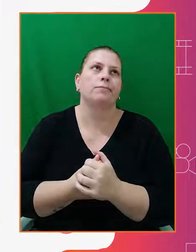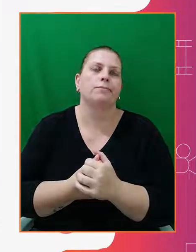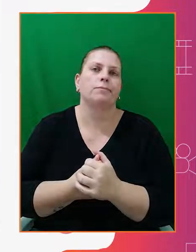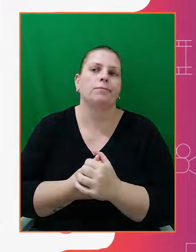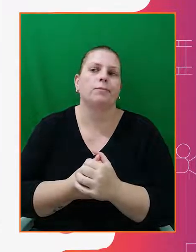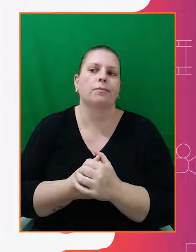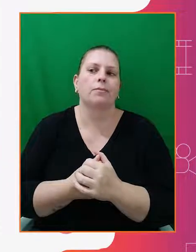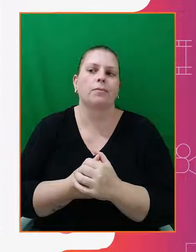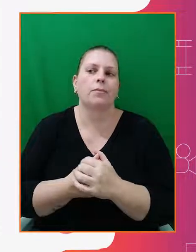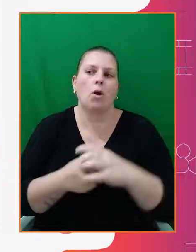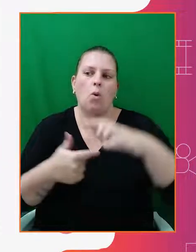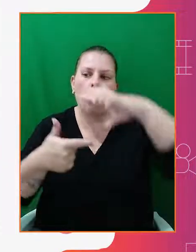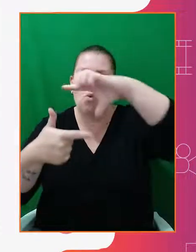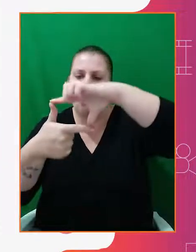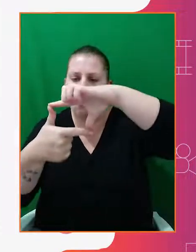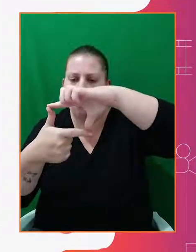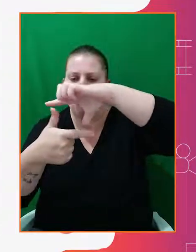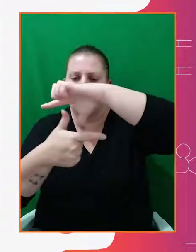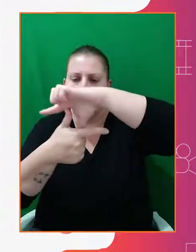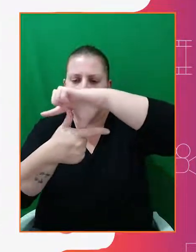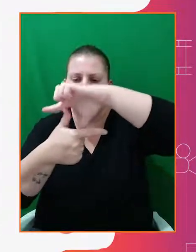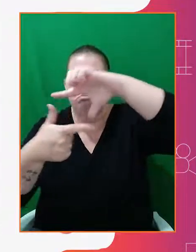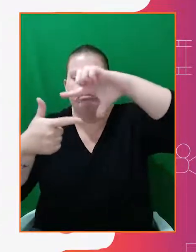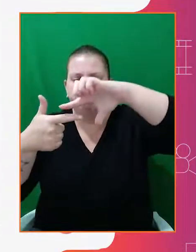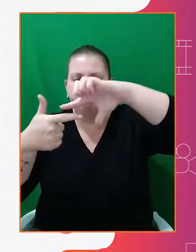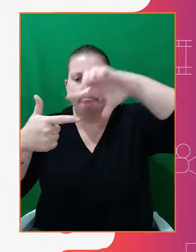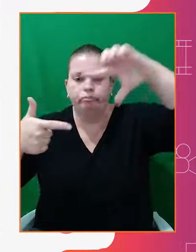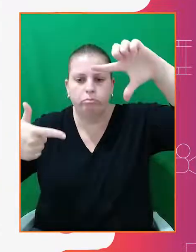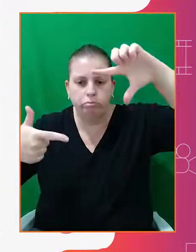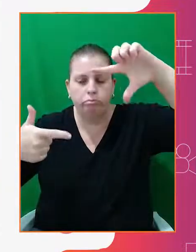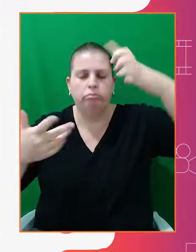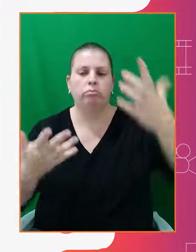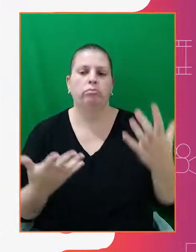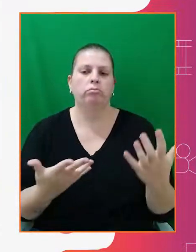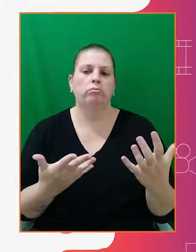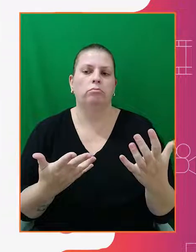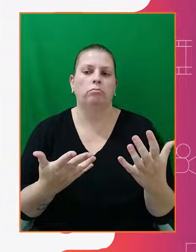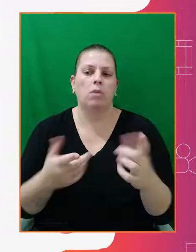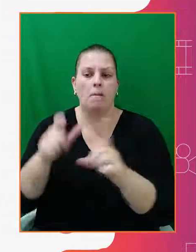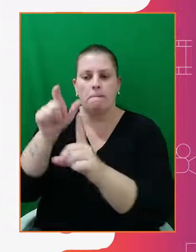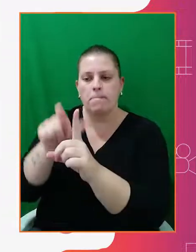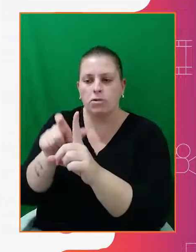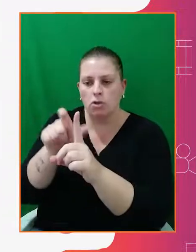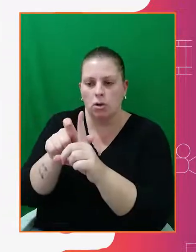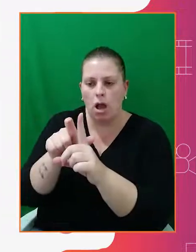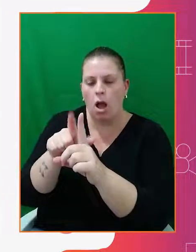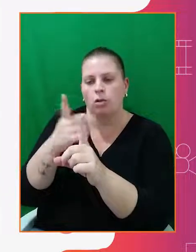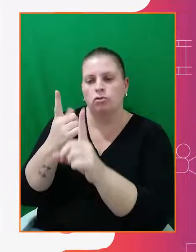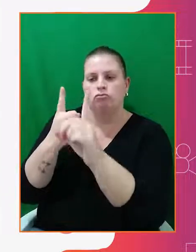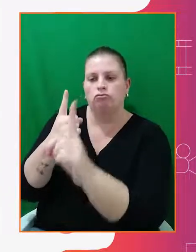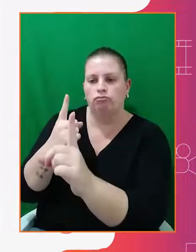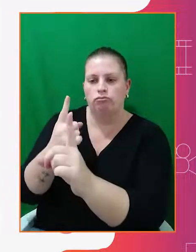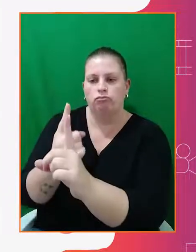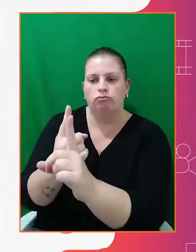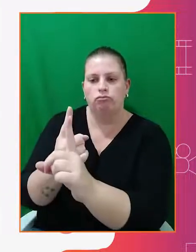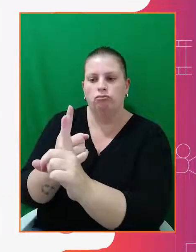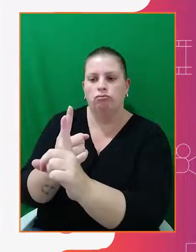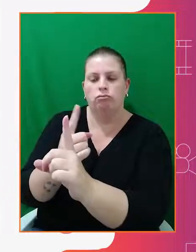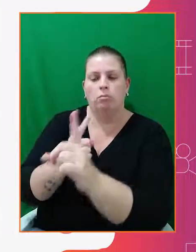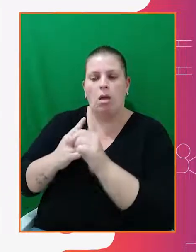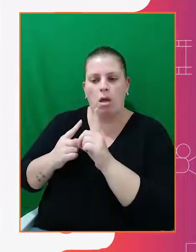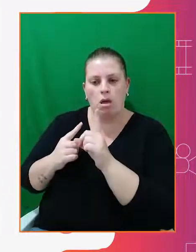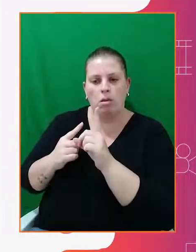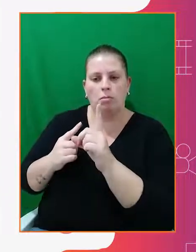que nós vamos encontrar então o formato dos quadros, como o personagem vai estar dentro de cada enquadramento de